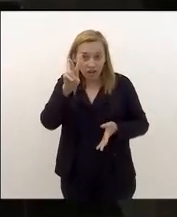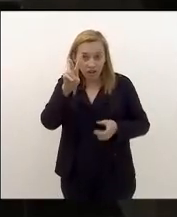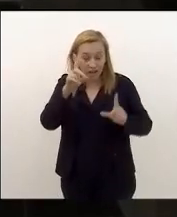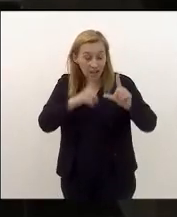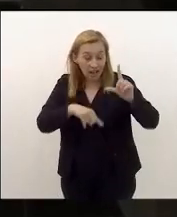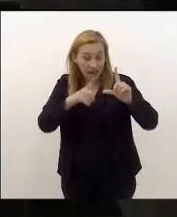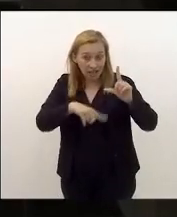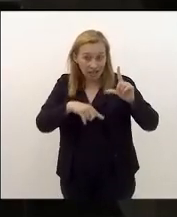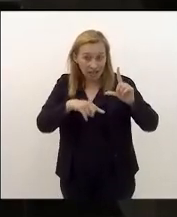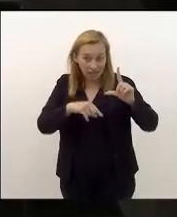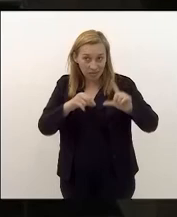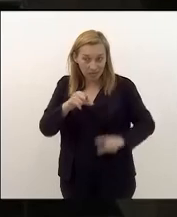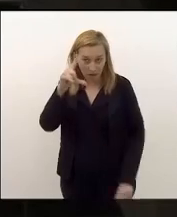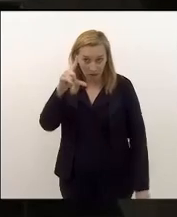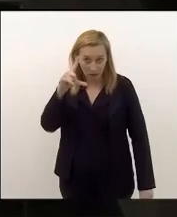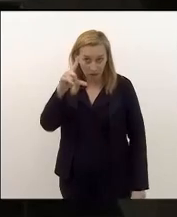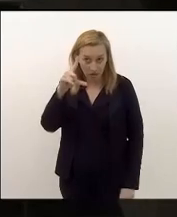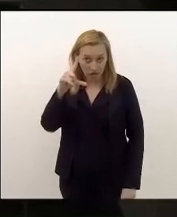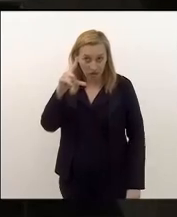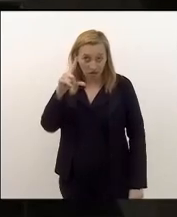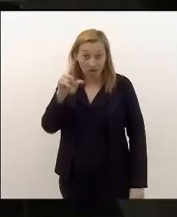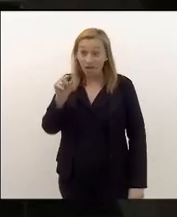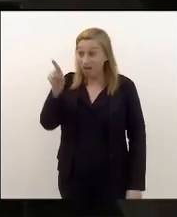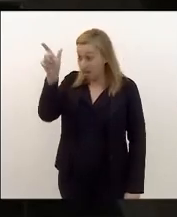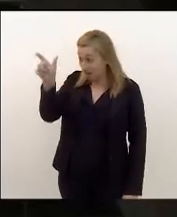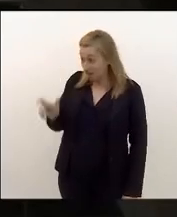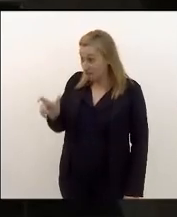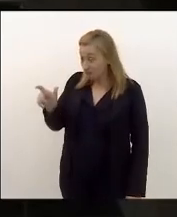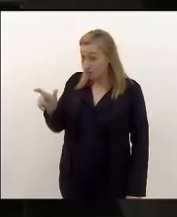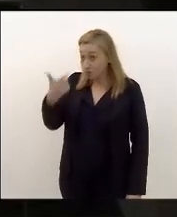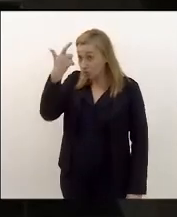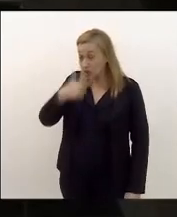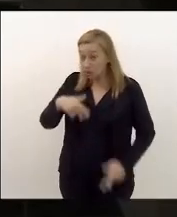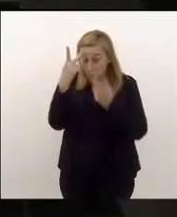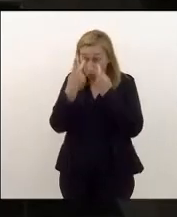verdade absoluta, essa os seres humanos não têm.